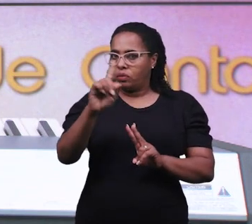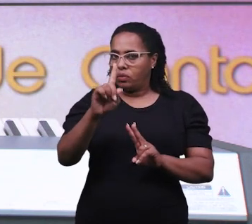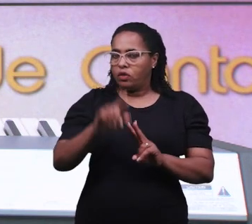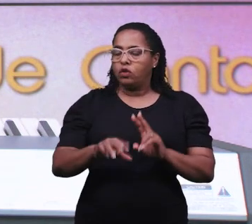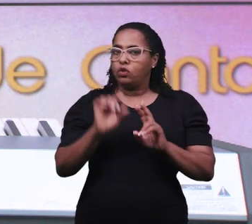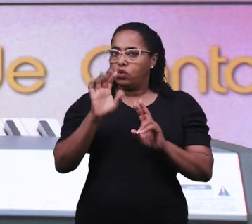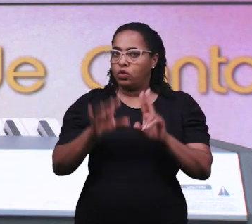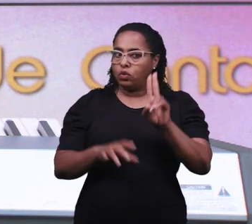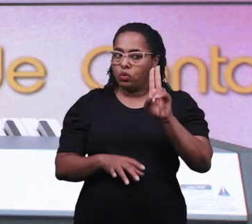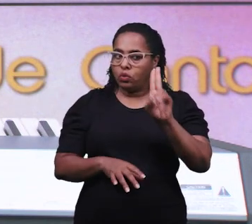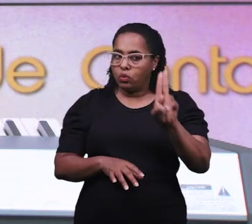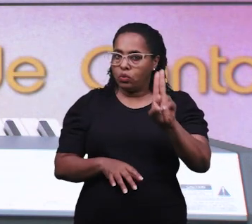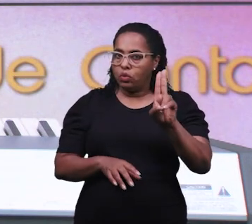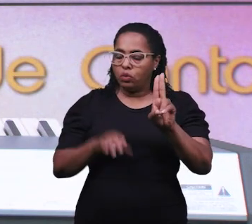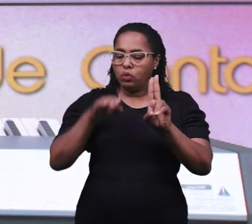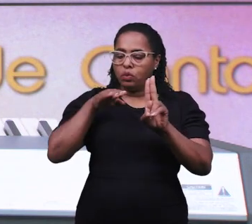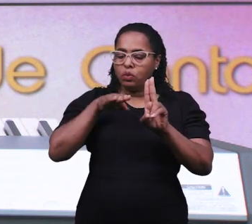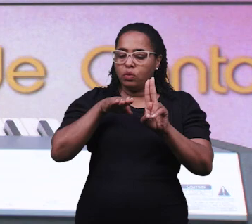Sem tensão.